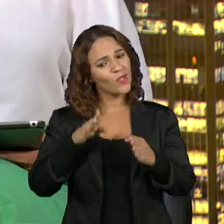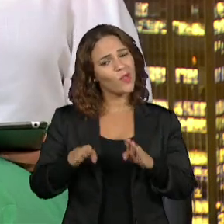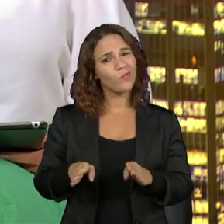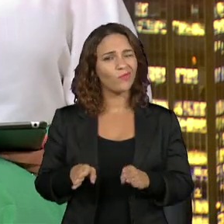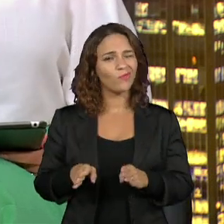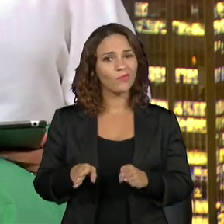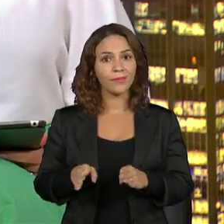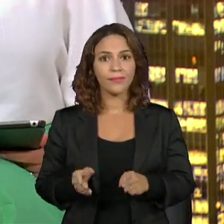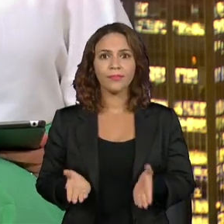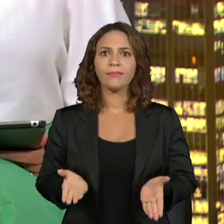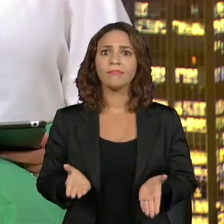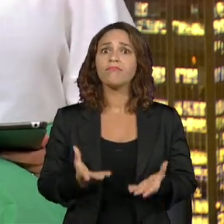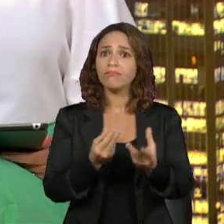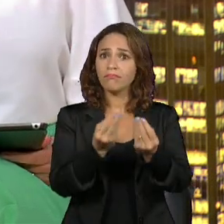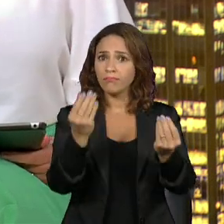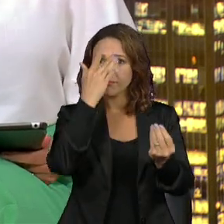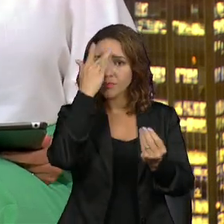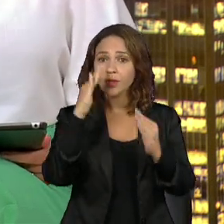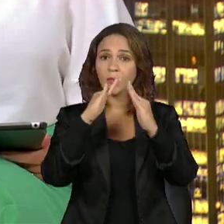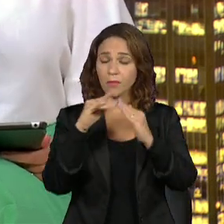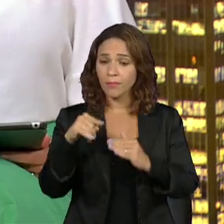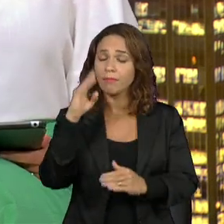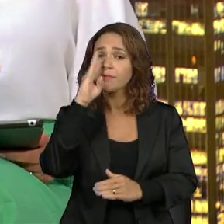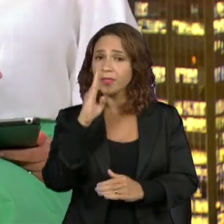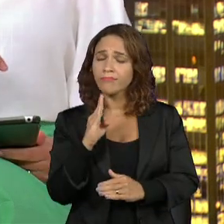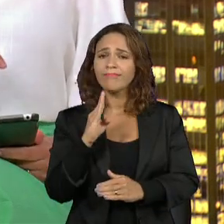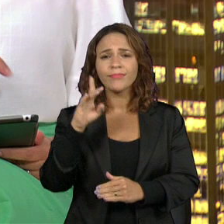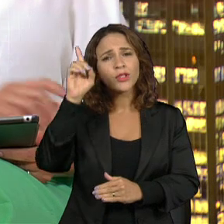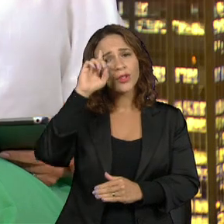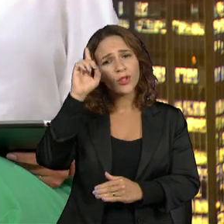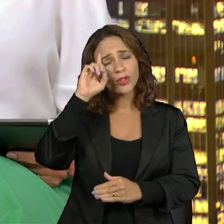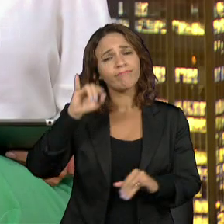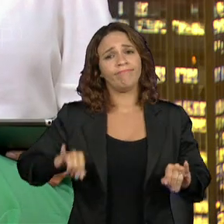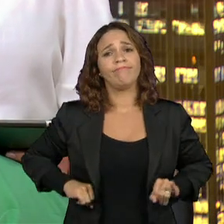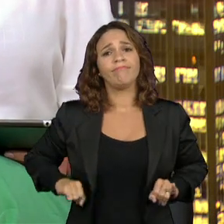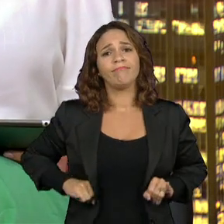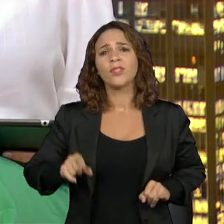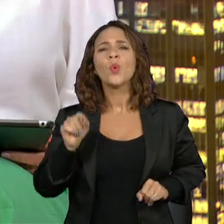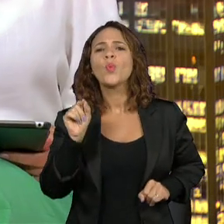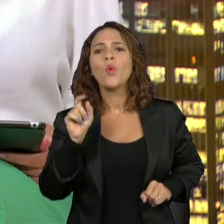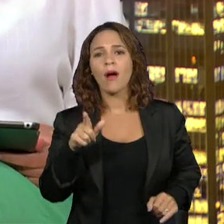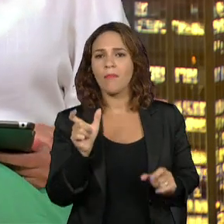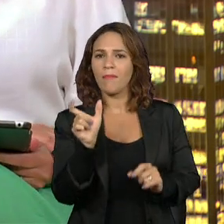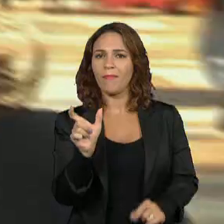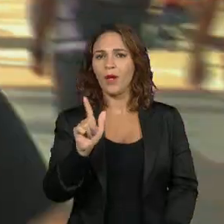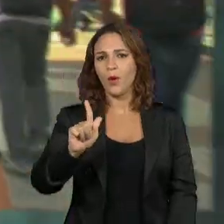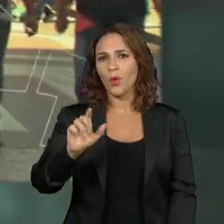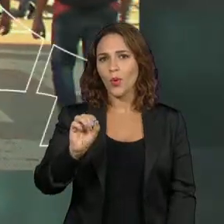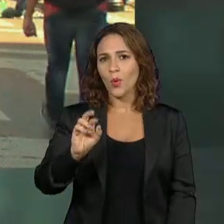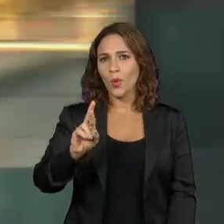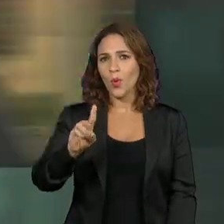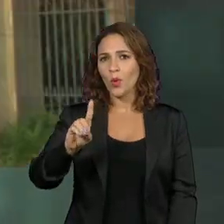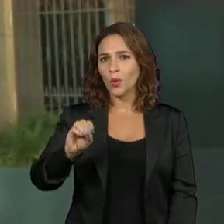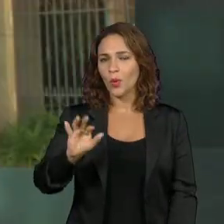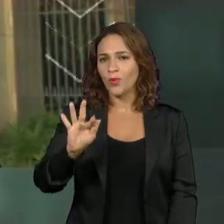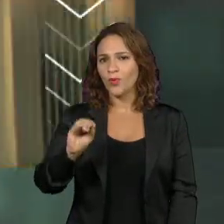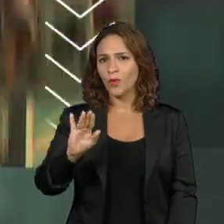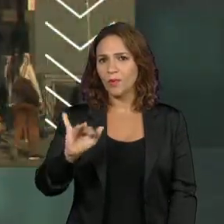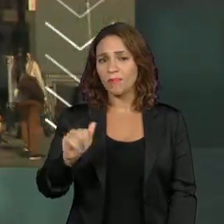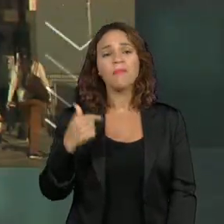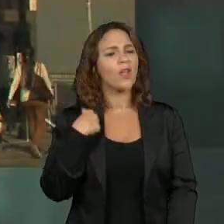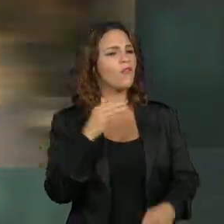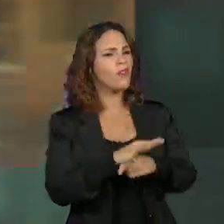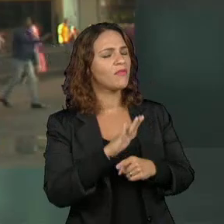Muitos brasileiros enfrentam situações como essas todos os dias. É a chamada gordofobia. Sou a favor. Ah, não